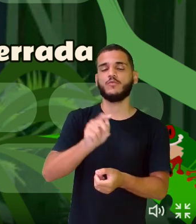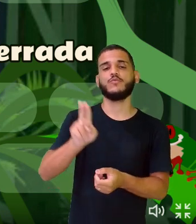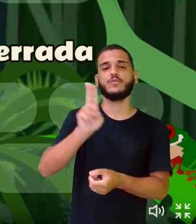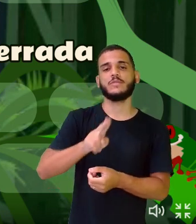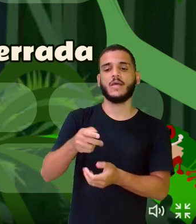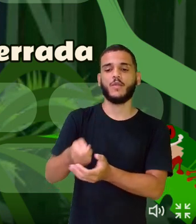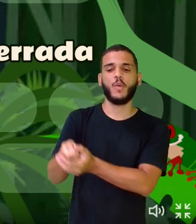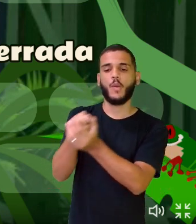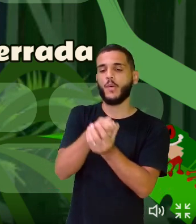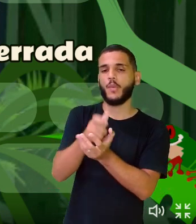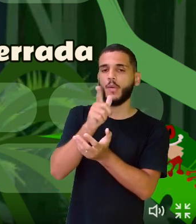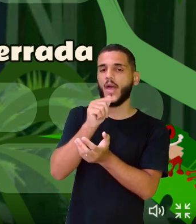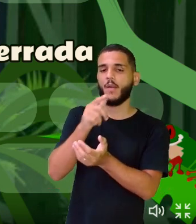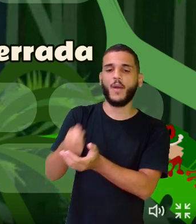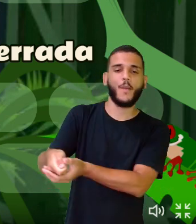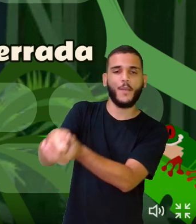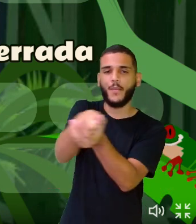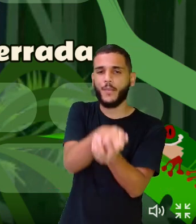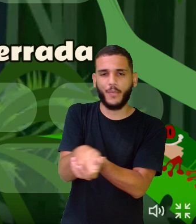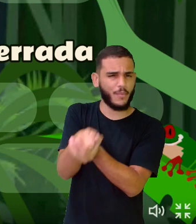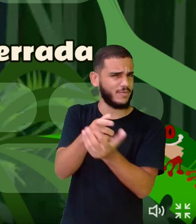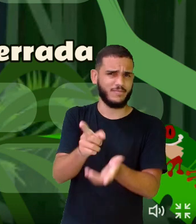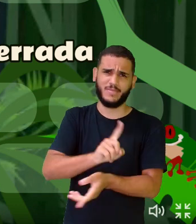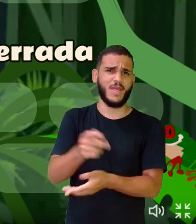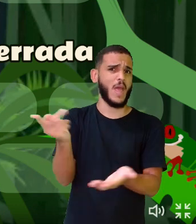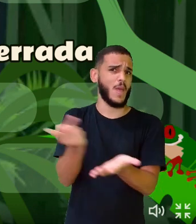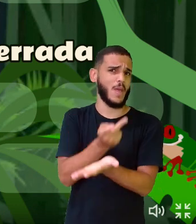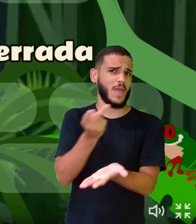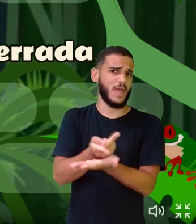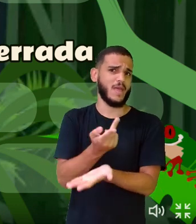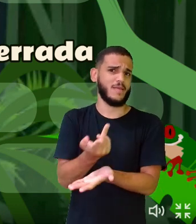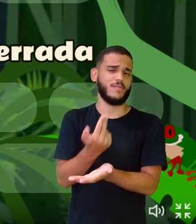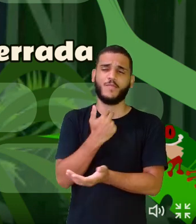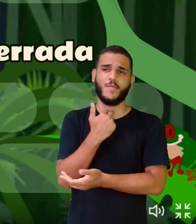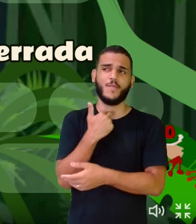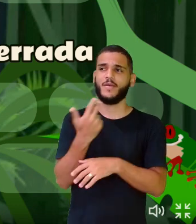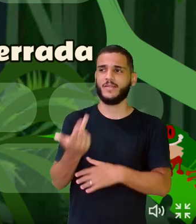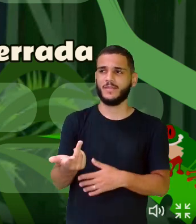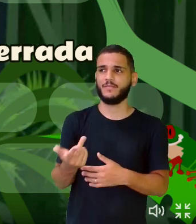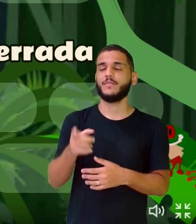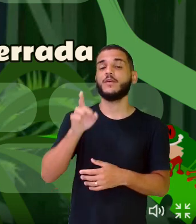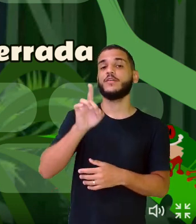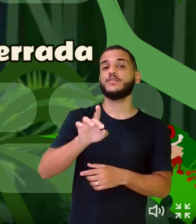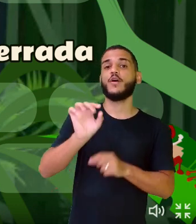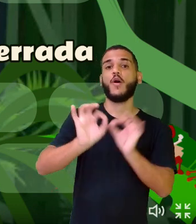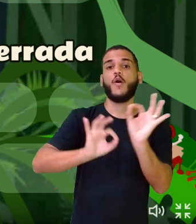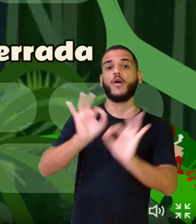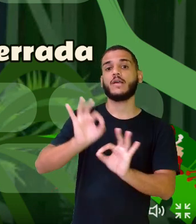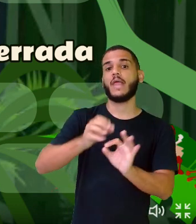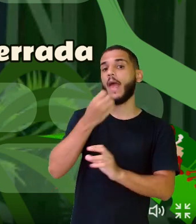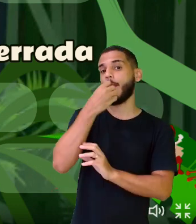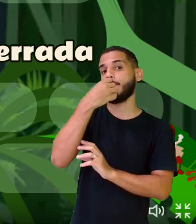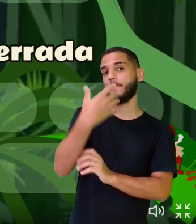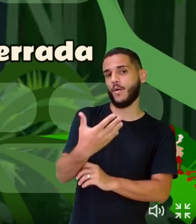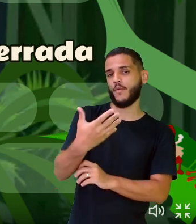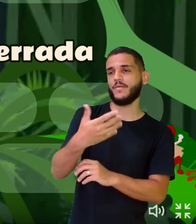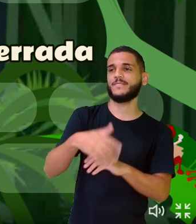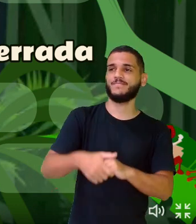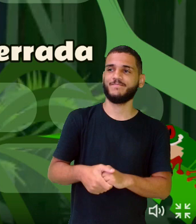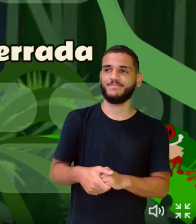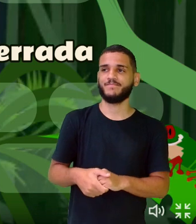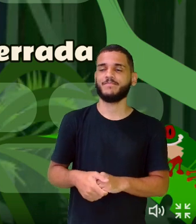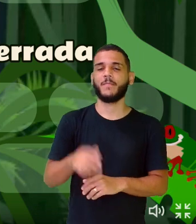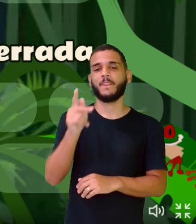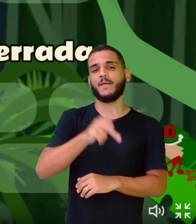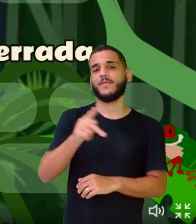uma maneira errada. Então, isso aqui você não utiliza, tá certo? Você só vai pegar aqui as boas maneiras. E, professora